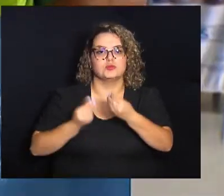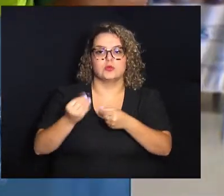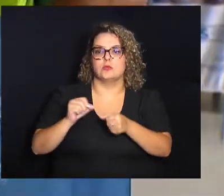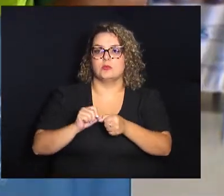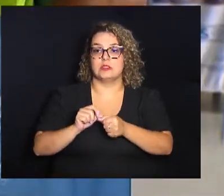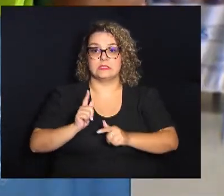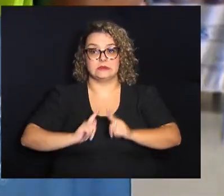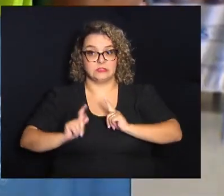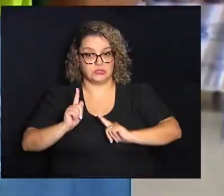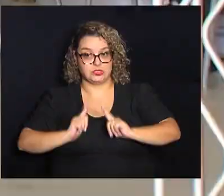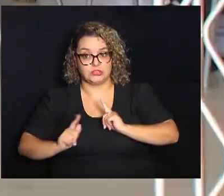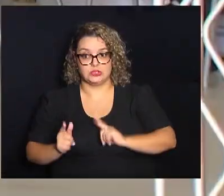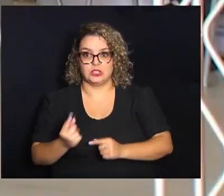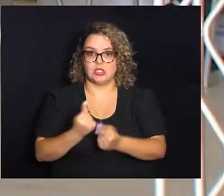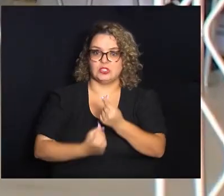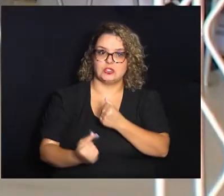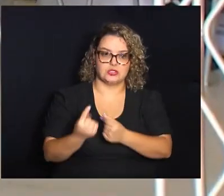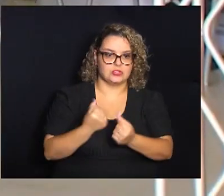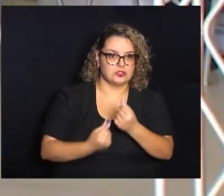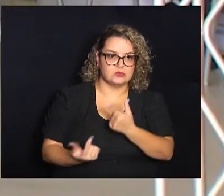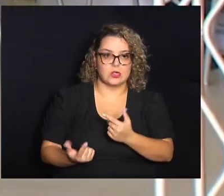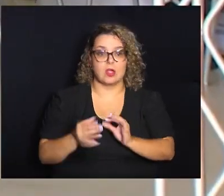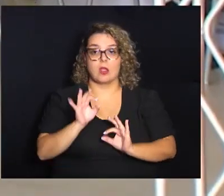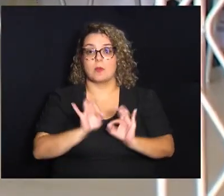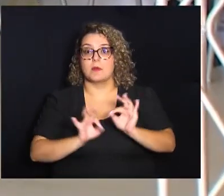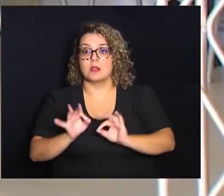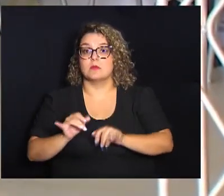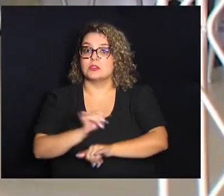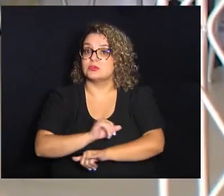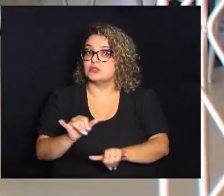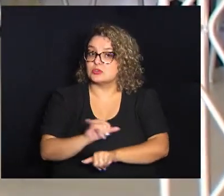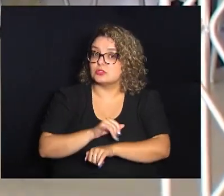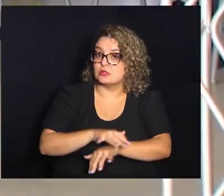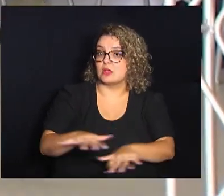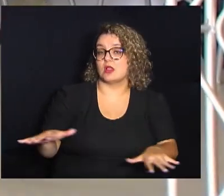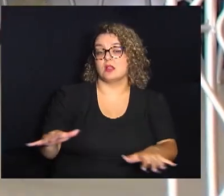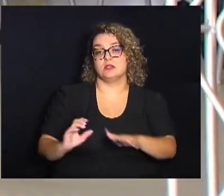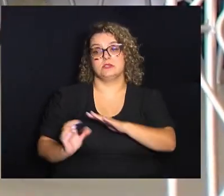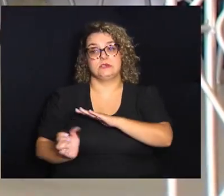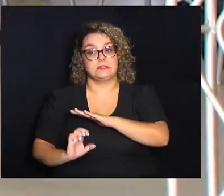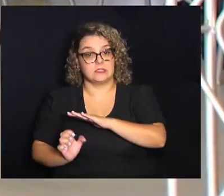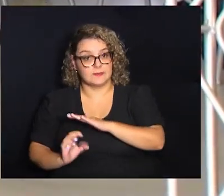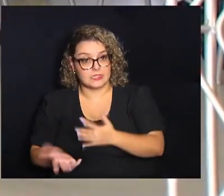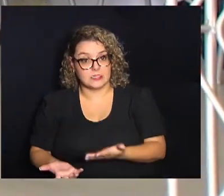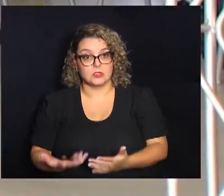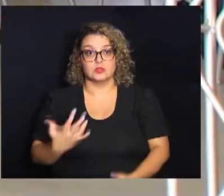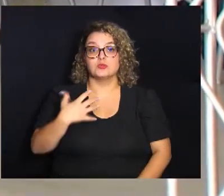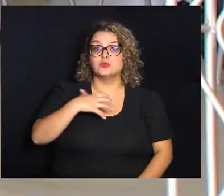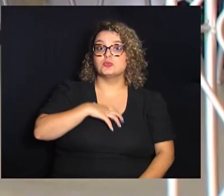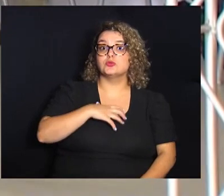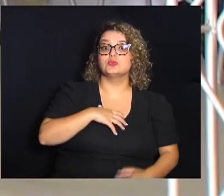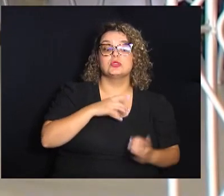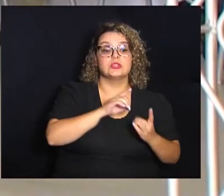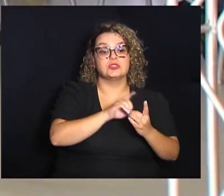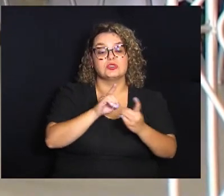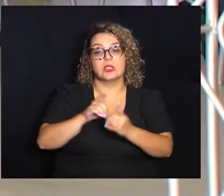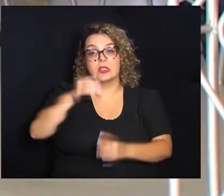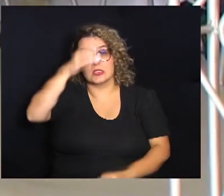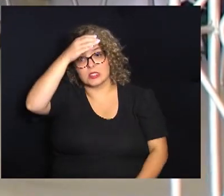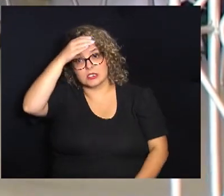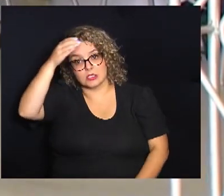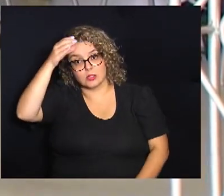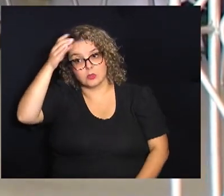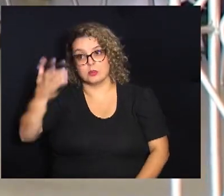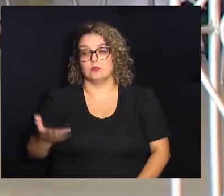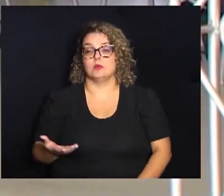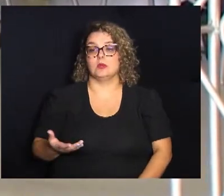gestão de finanças, planejar a divulgação da empresa, a maneira de atender o cliente. Então